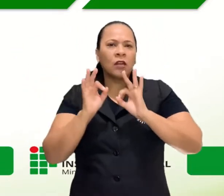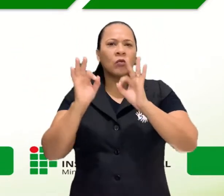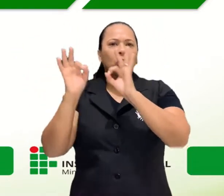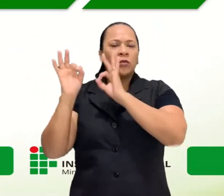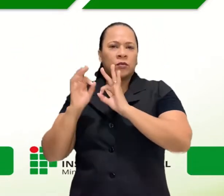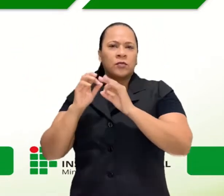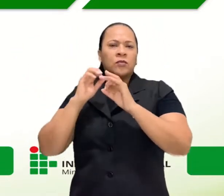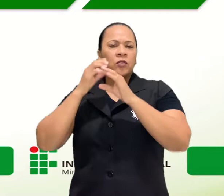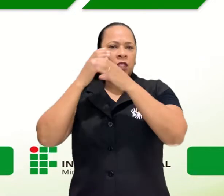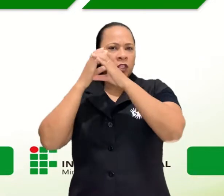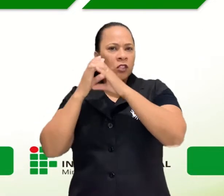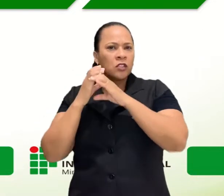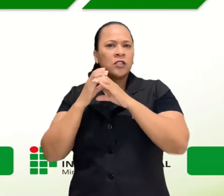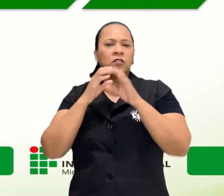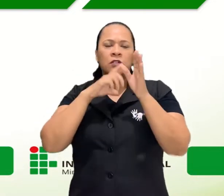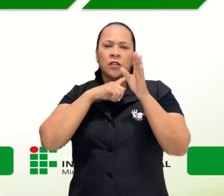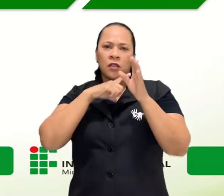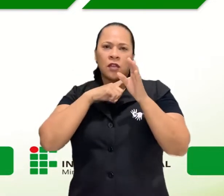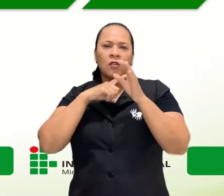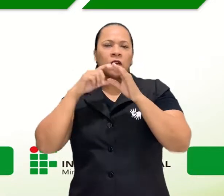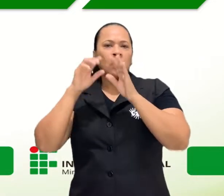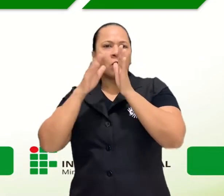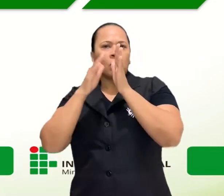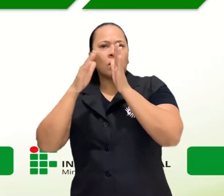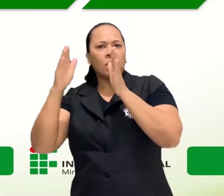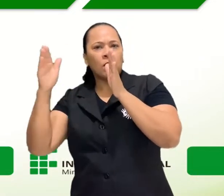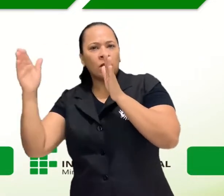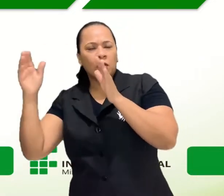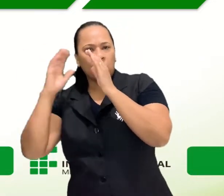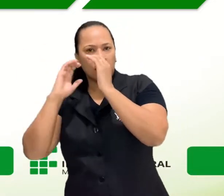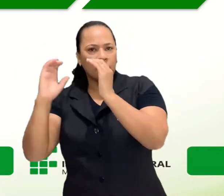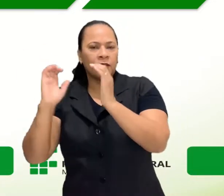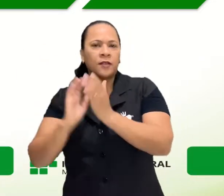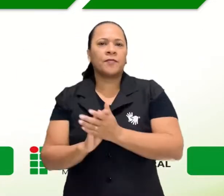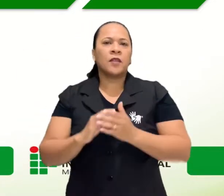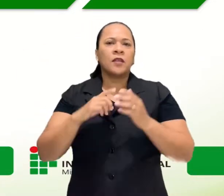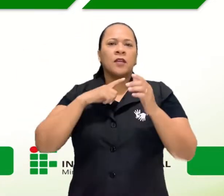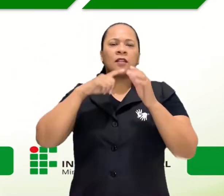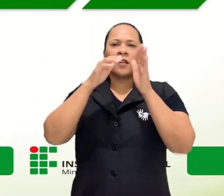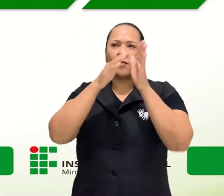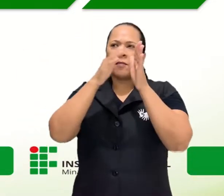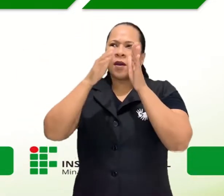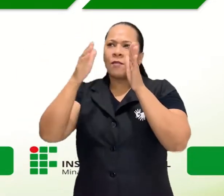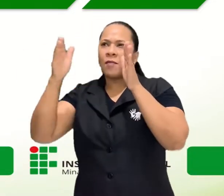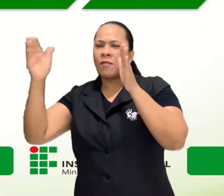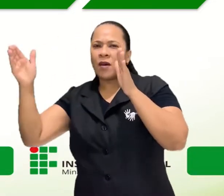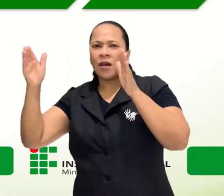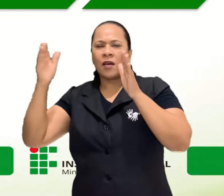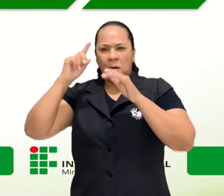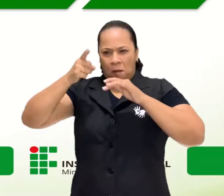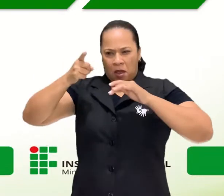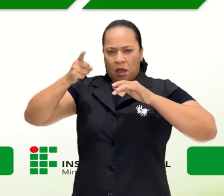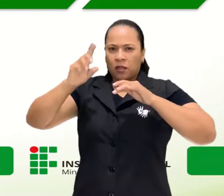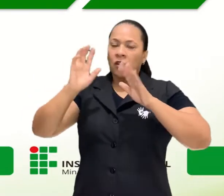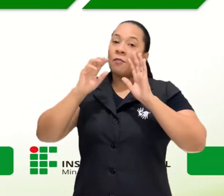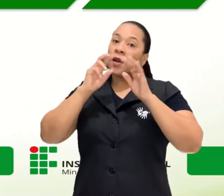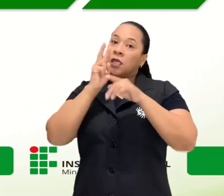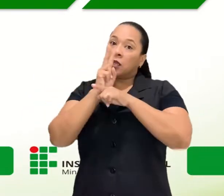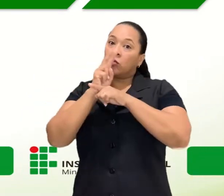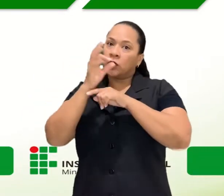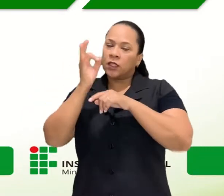mandatório, mas o comum é a seguinte ordem: observação, levantamento de